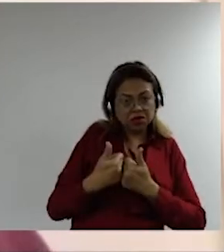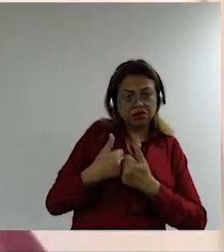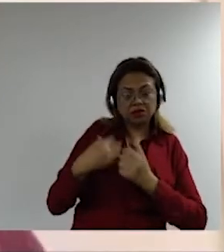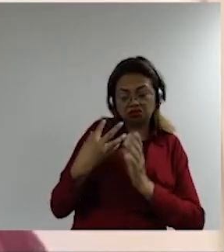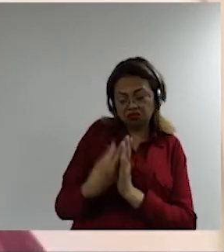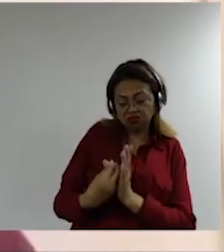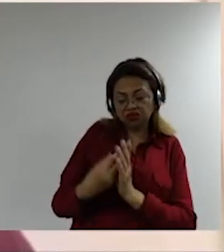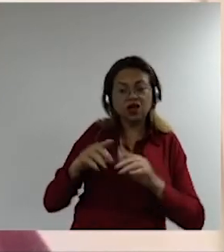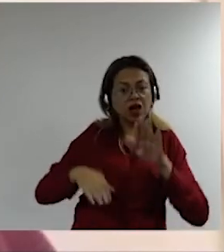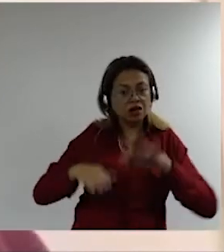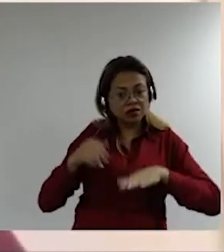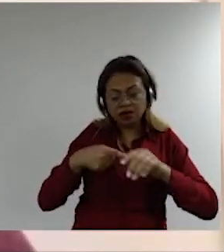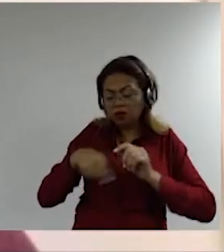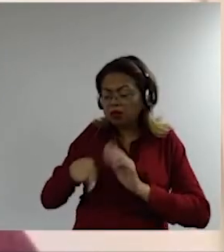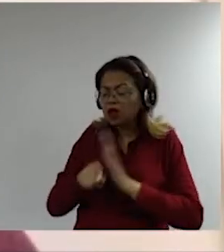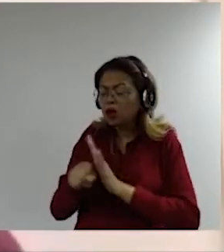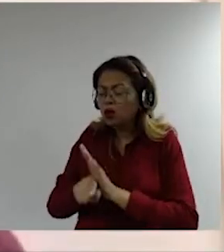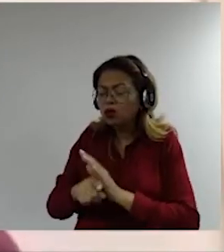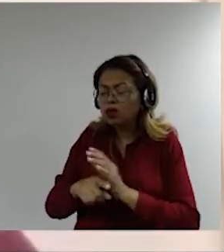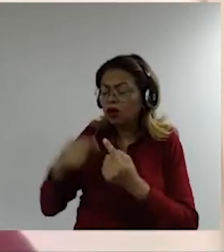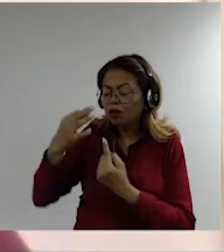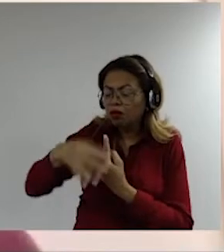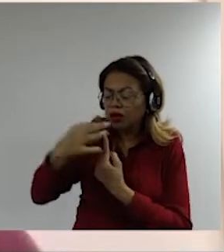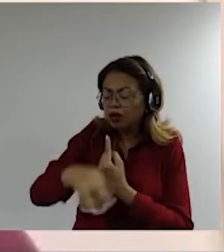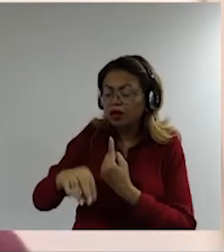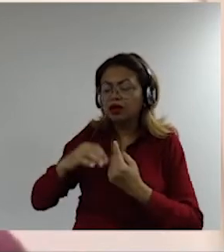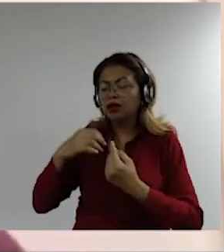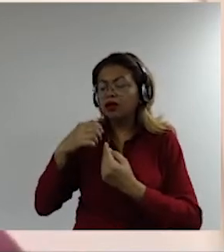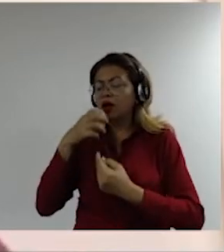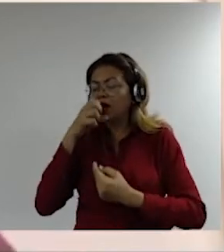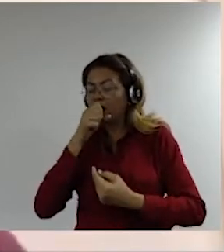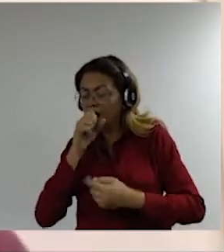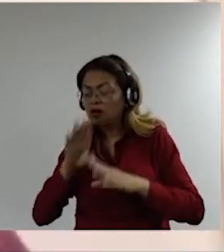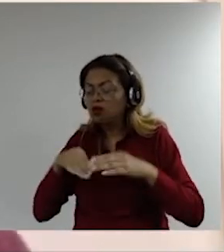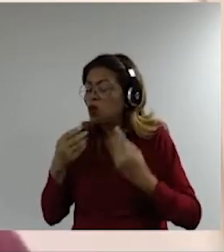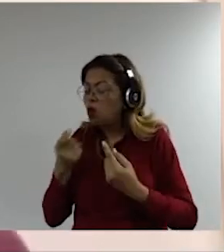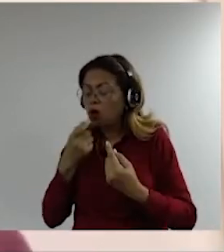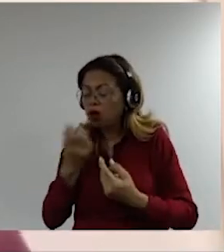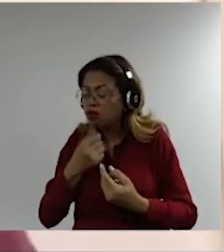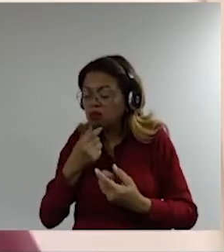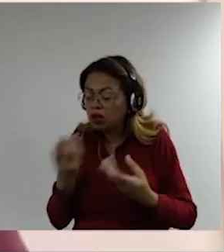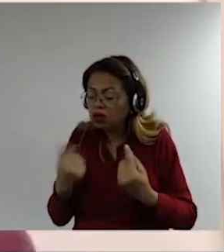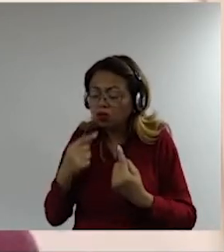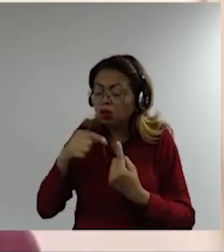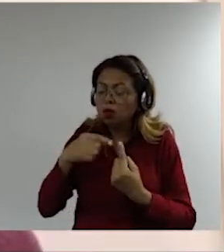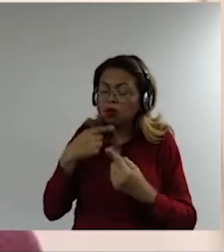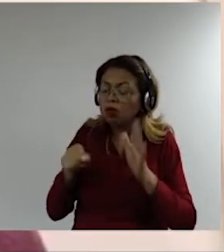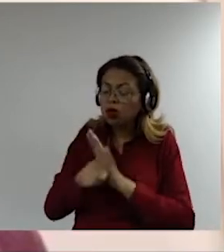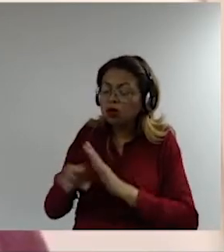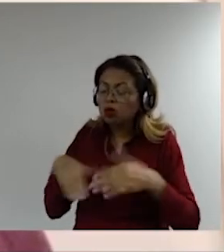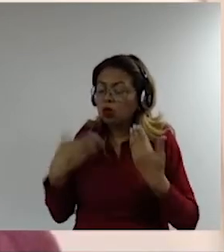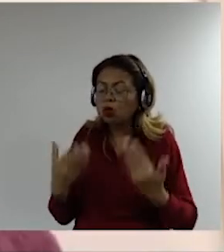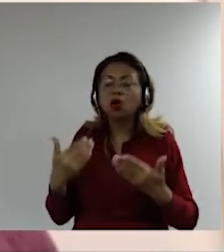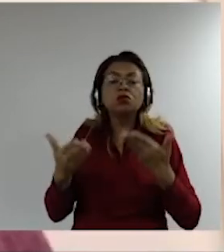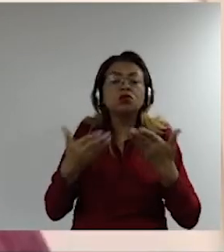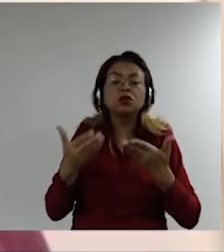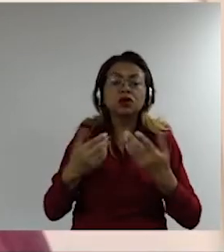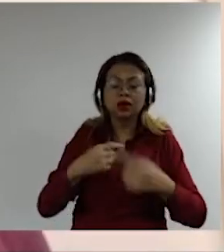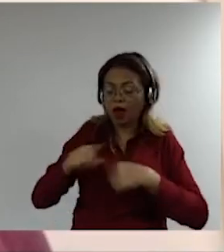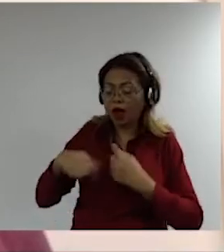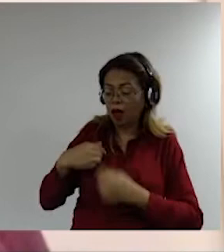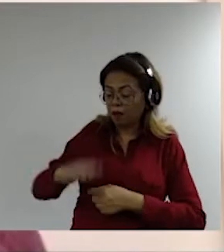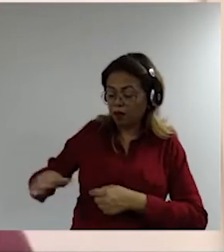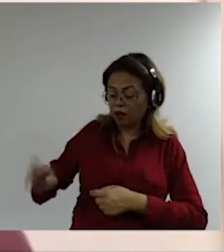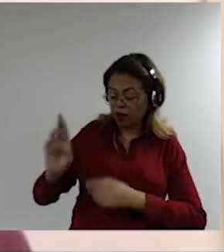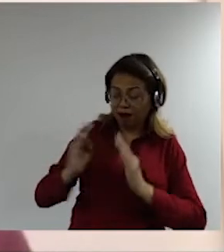você pergunta para ele, laranja e banana, o que tem em comum? São comestíveis, ela tem casca, ela tem semente. Na escola, você